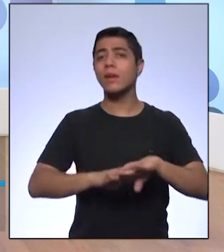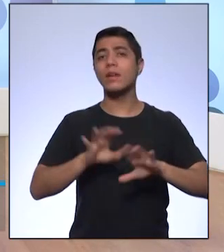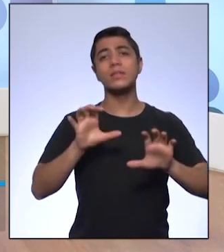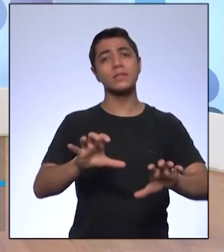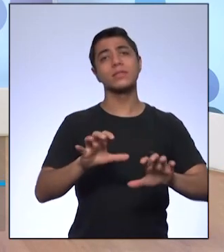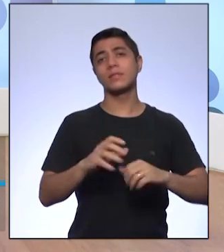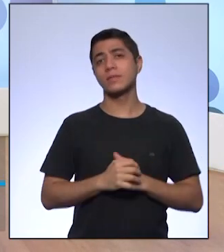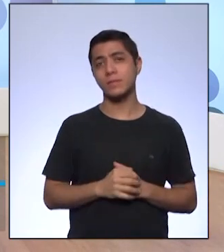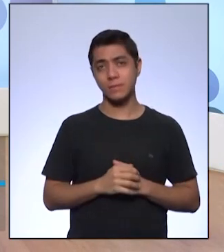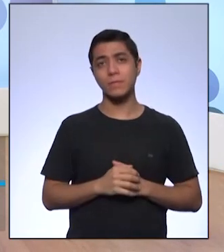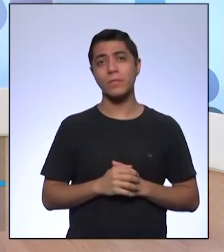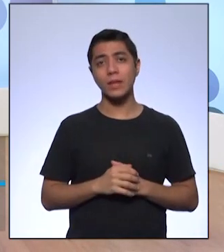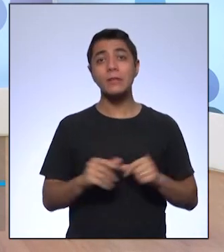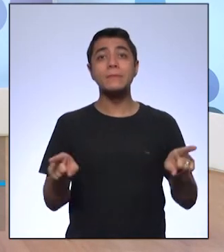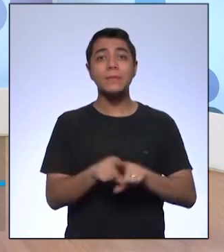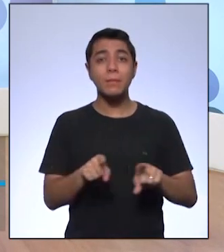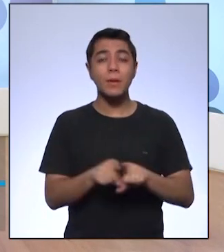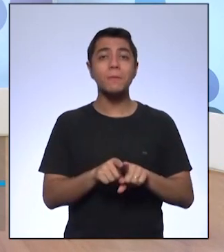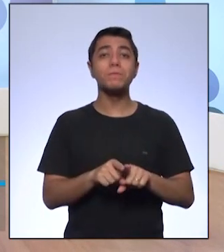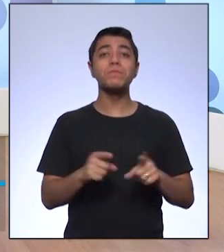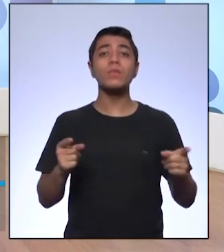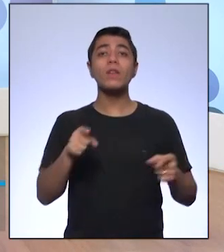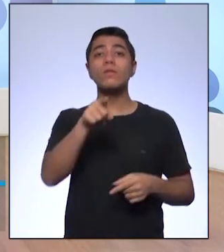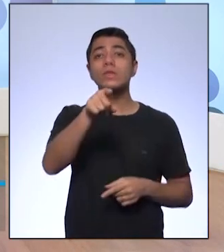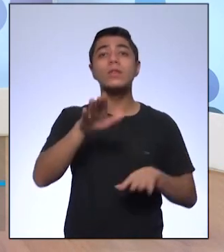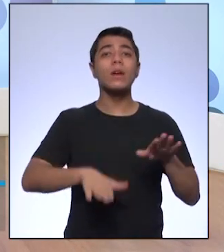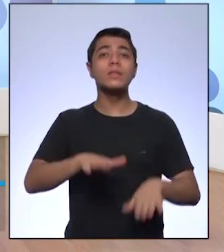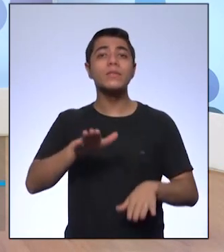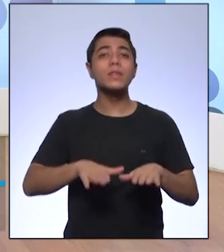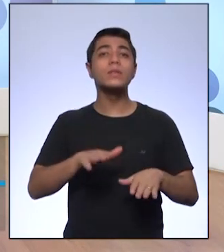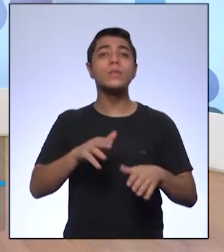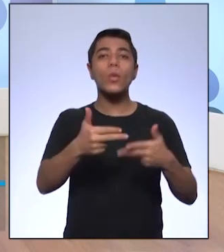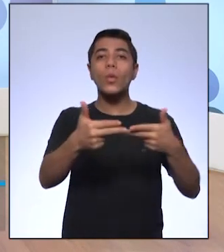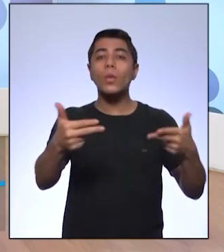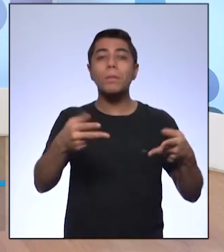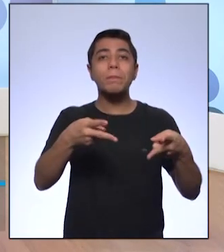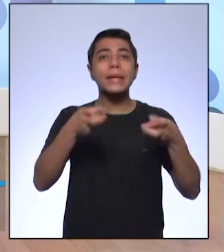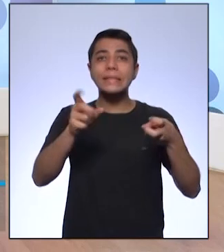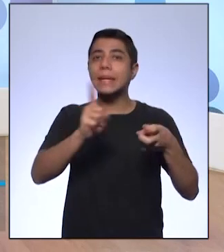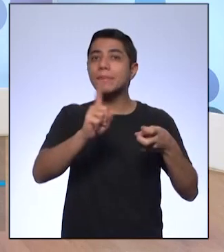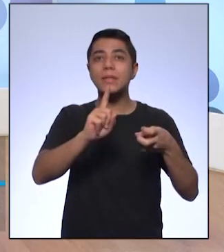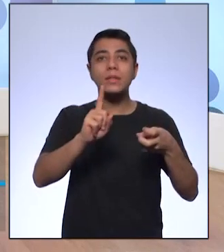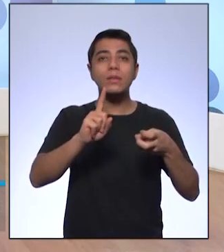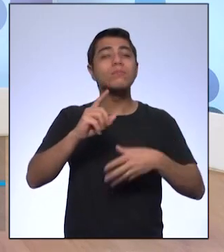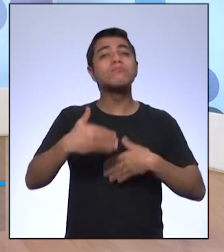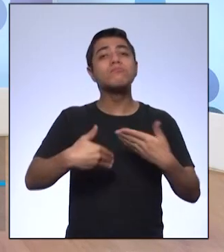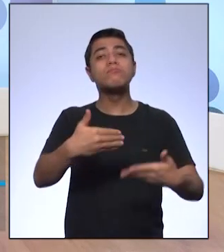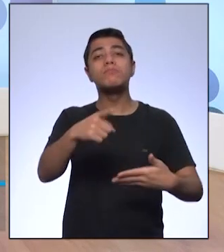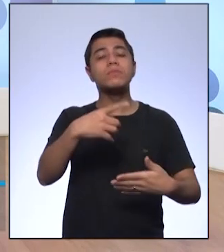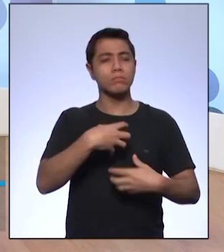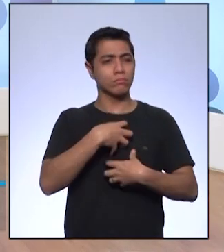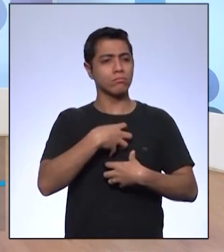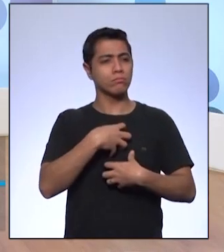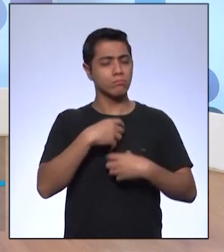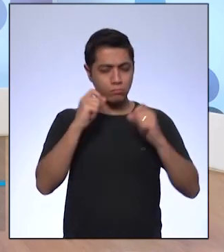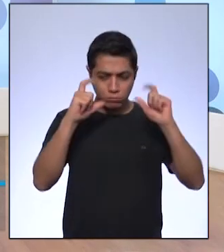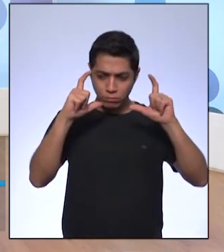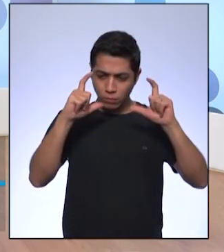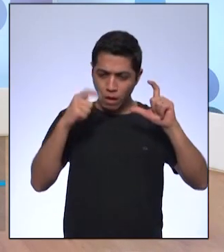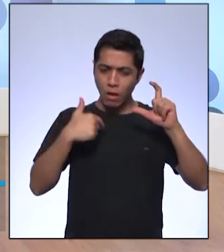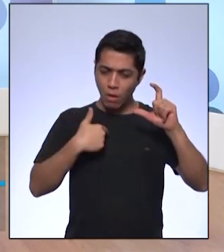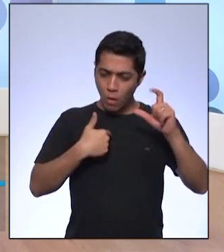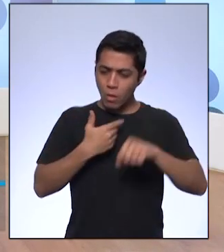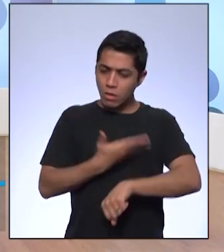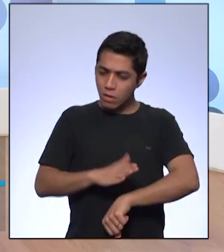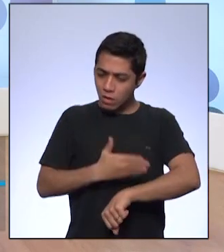agora, você lida com situações até mesmo imperceptíveis. E quando você se dá conta, você está exercitando a sua capacidade de pensamento